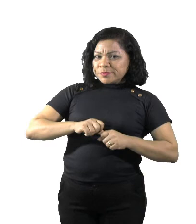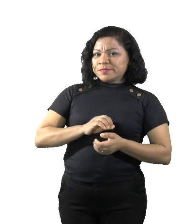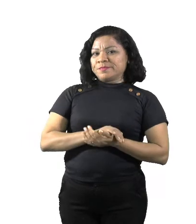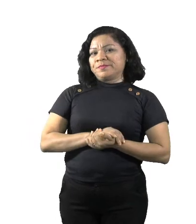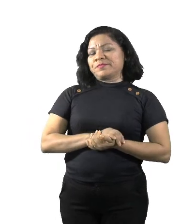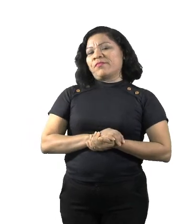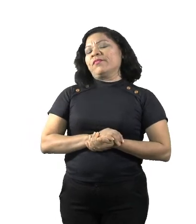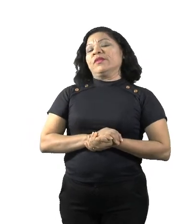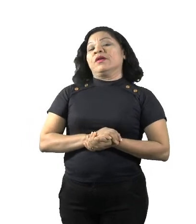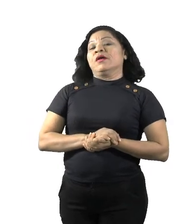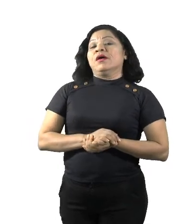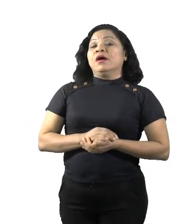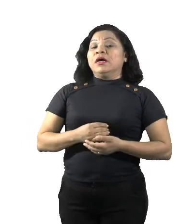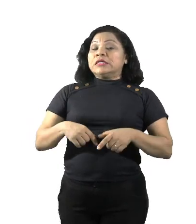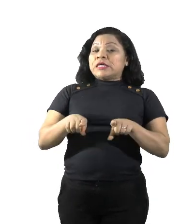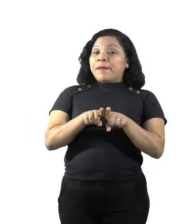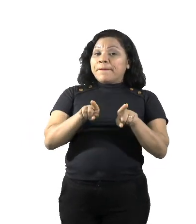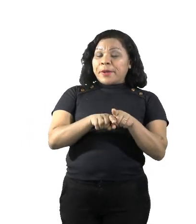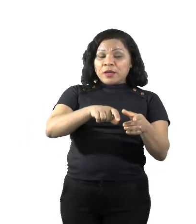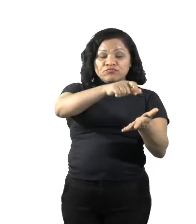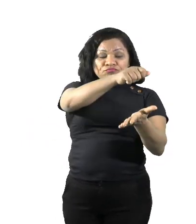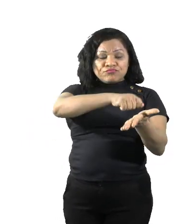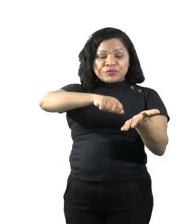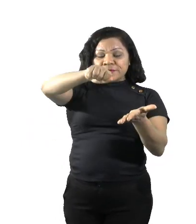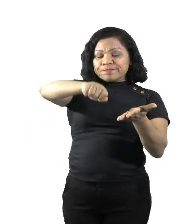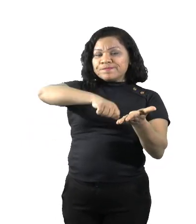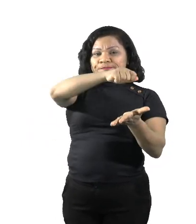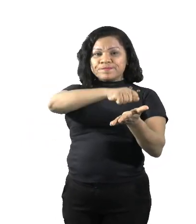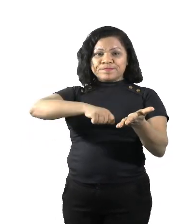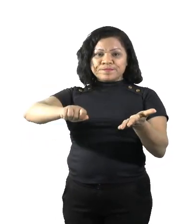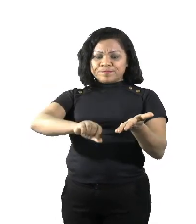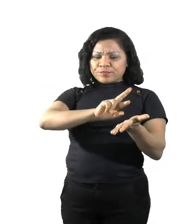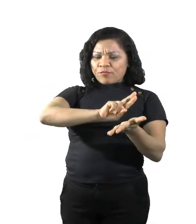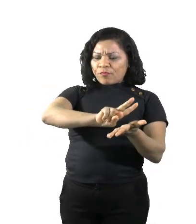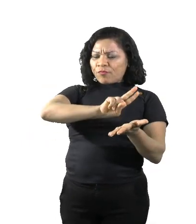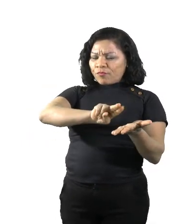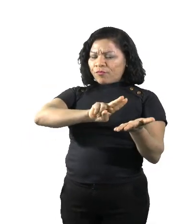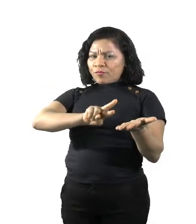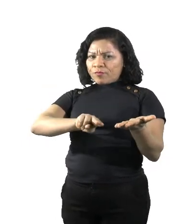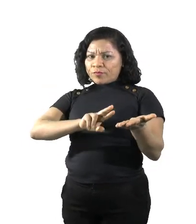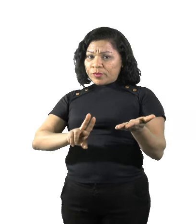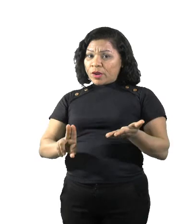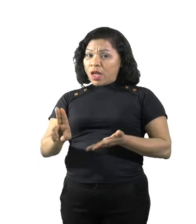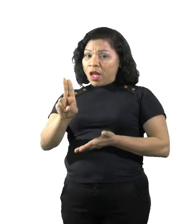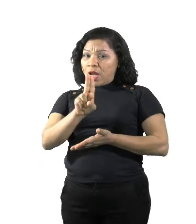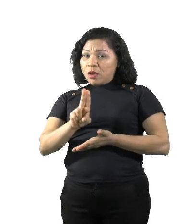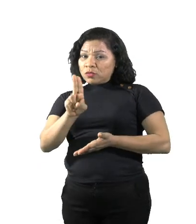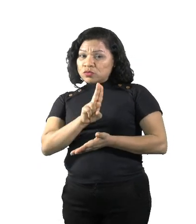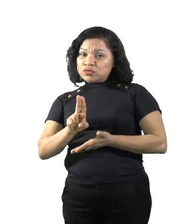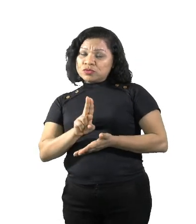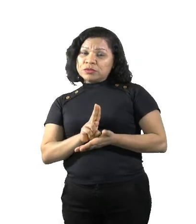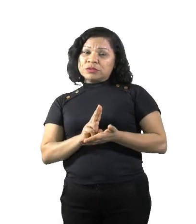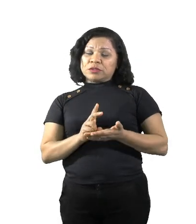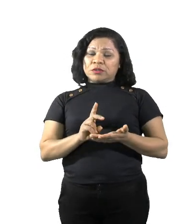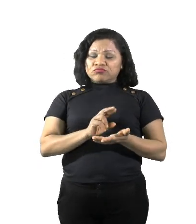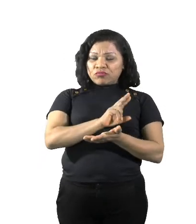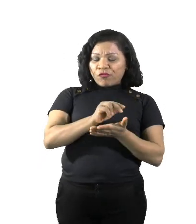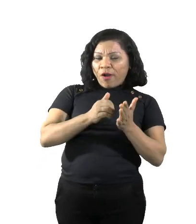marcas gráficas em diferentes suportes, usando instrumentos riscantes e